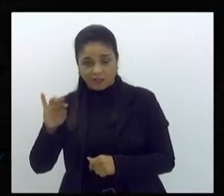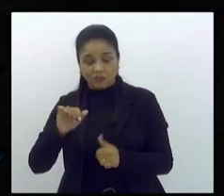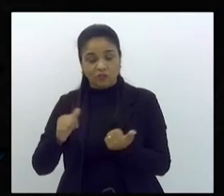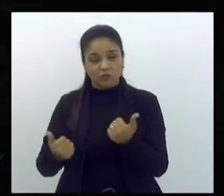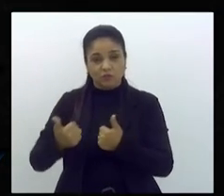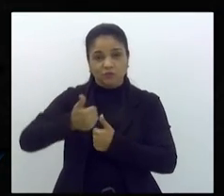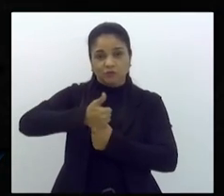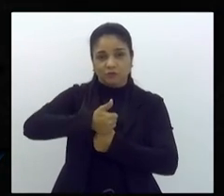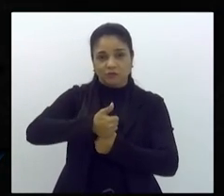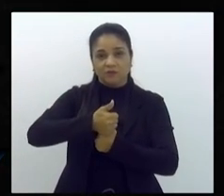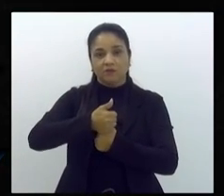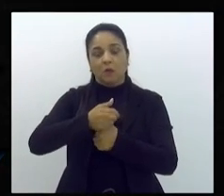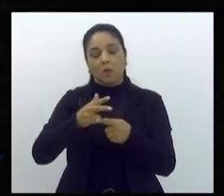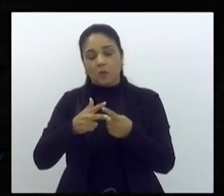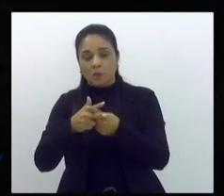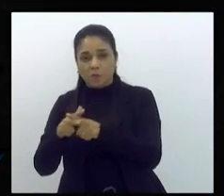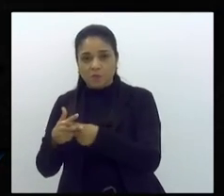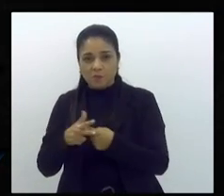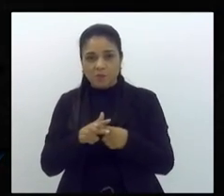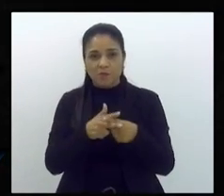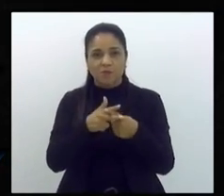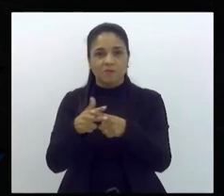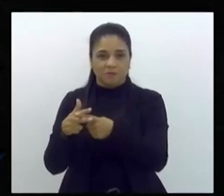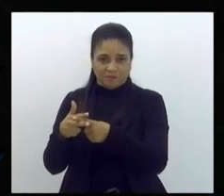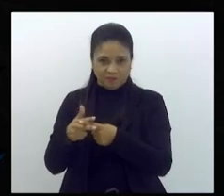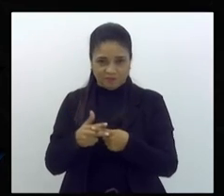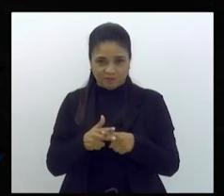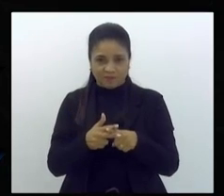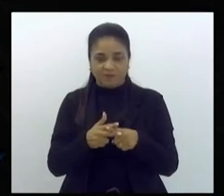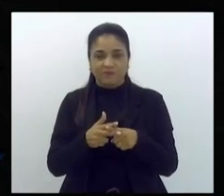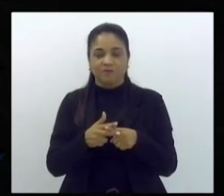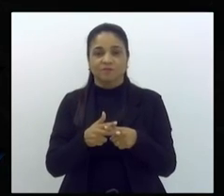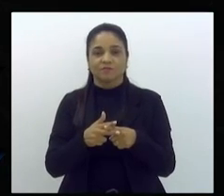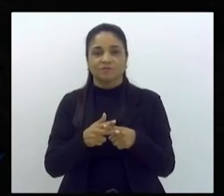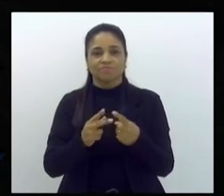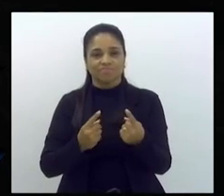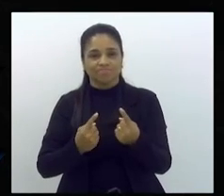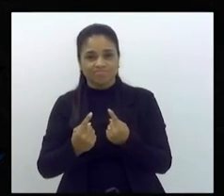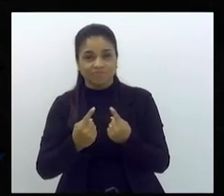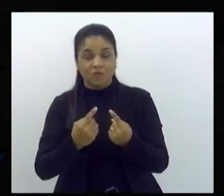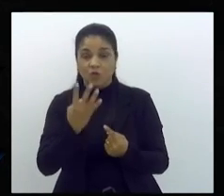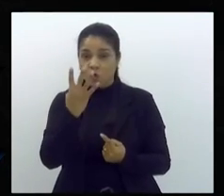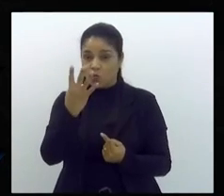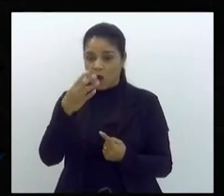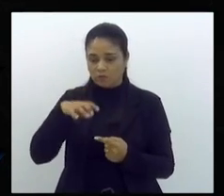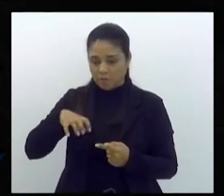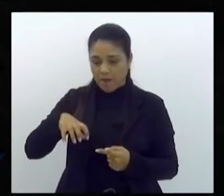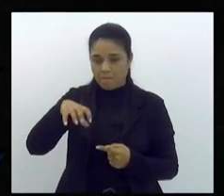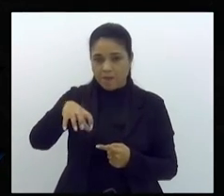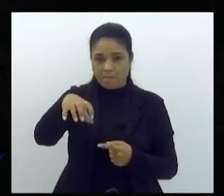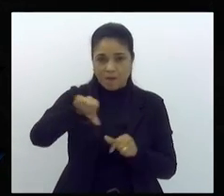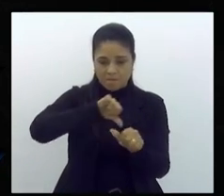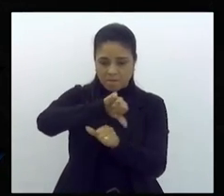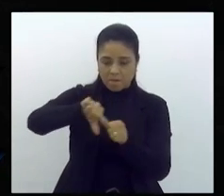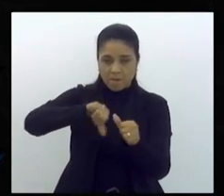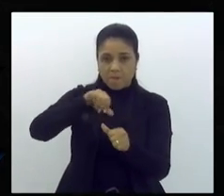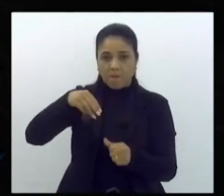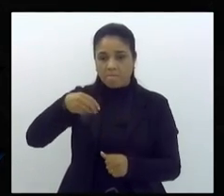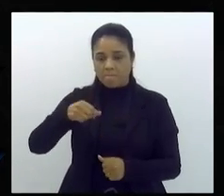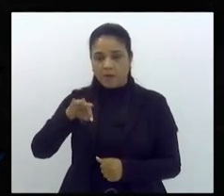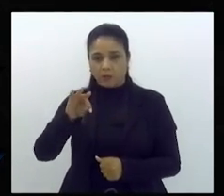e recuperação da base do Corredor E além disso Quatro Estações serão transformadas Mato Alto